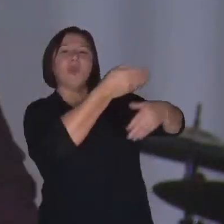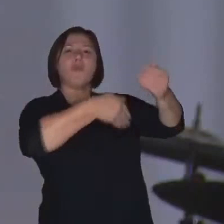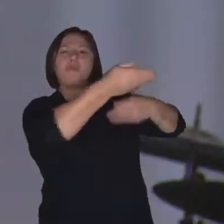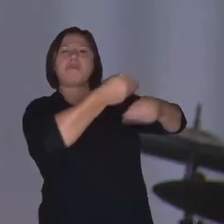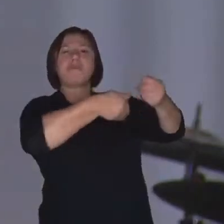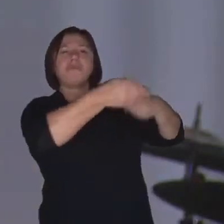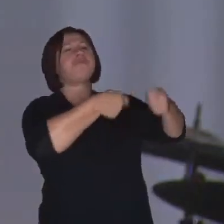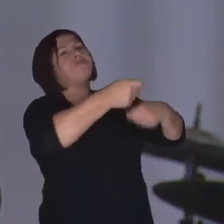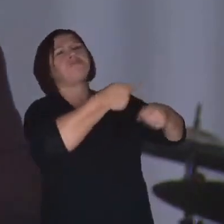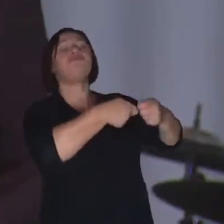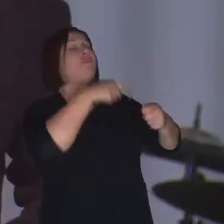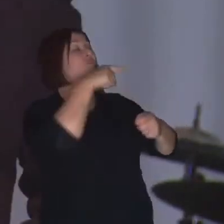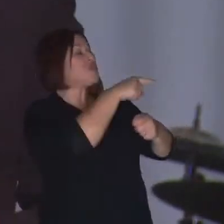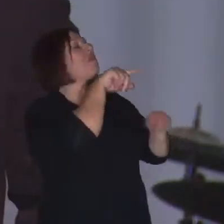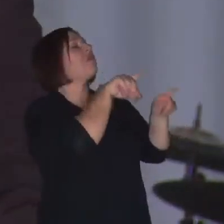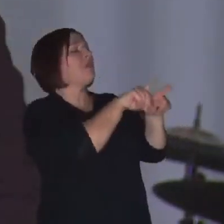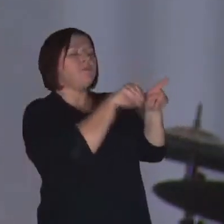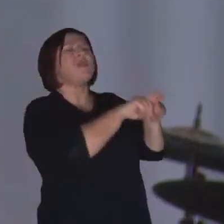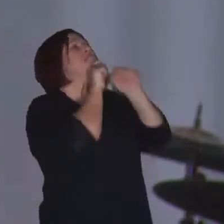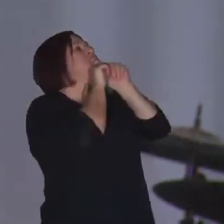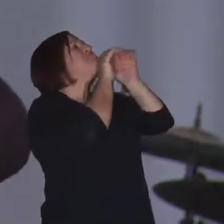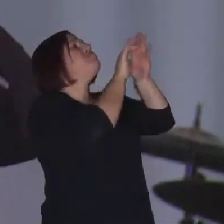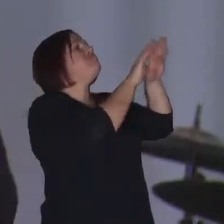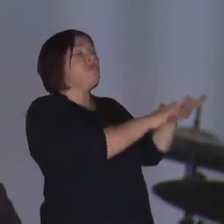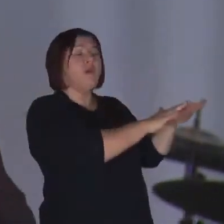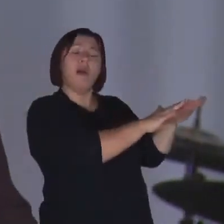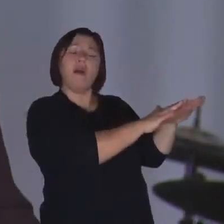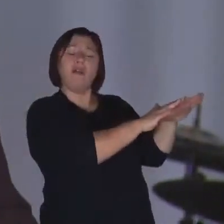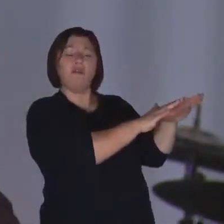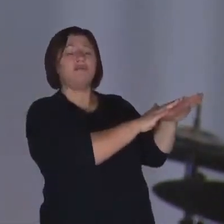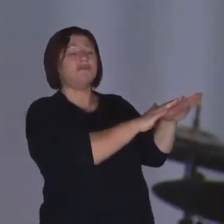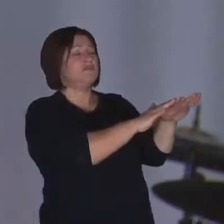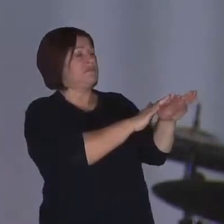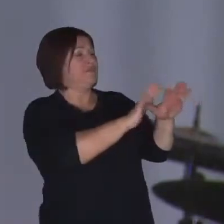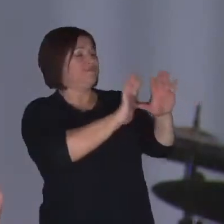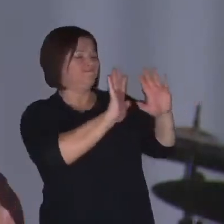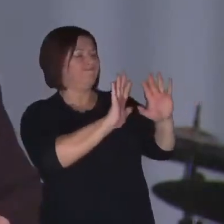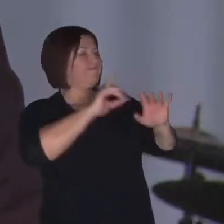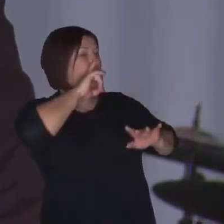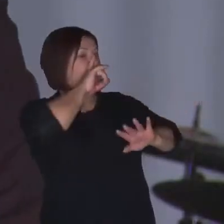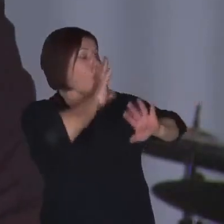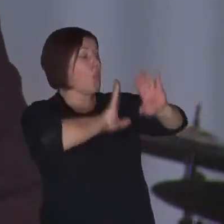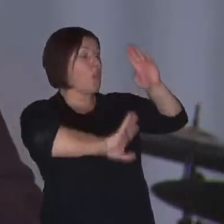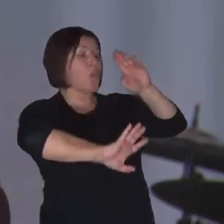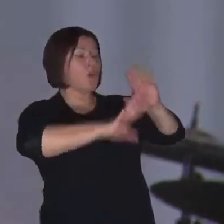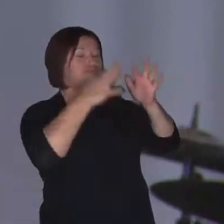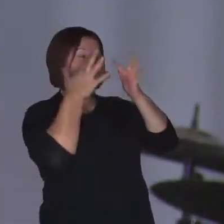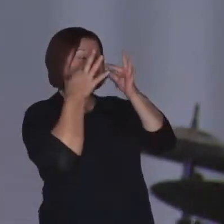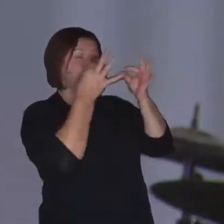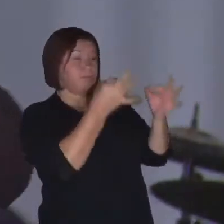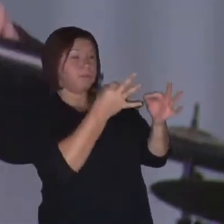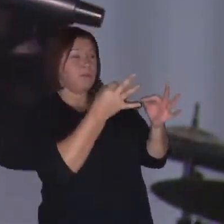o Senhor dos Exércitos, o Deus de Israel, não deixem que os profetas e adivinhos que há no meio de vocês os